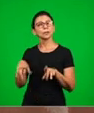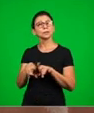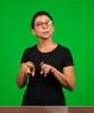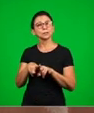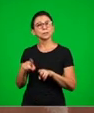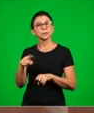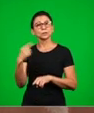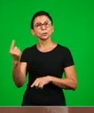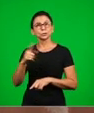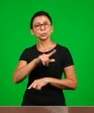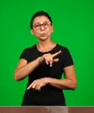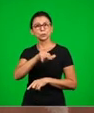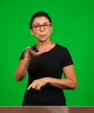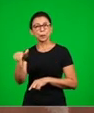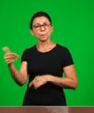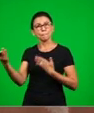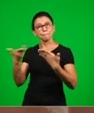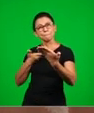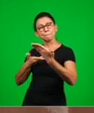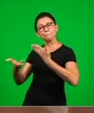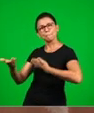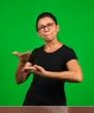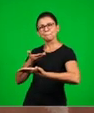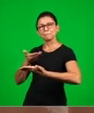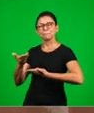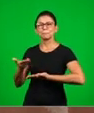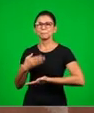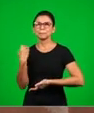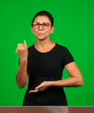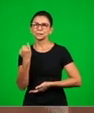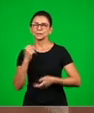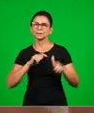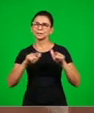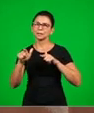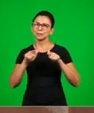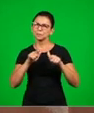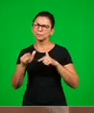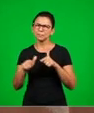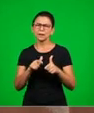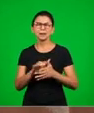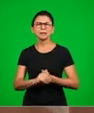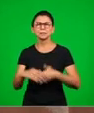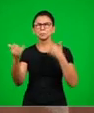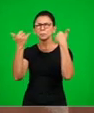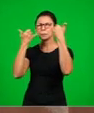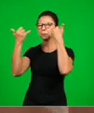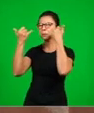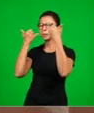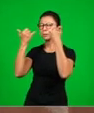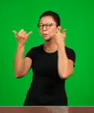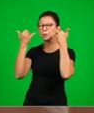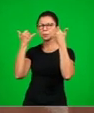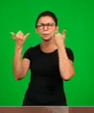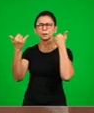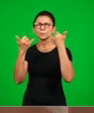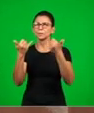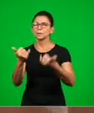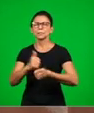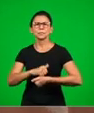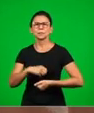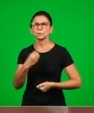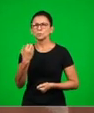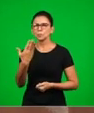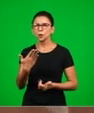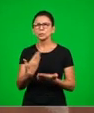muito importante nesse trabalho. Daquilo que nós temos recebido muitas informações, os irmãos têm buscado na